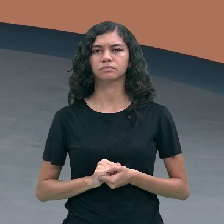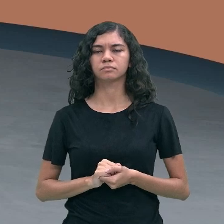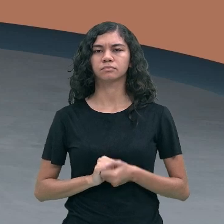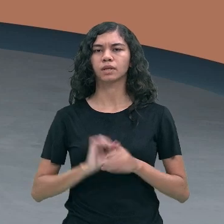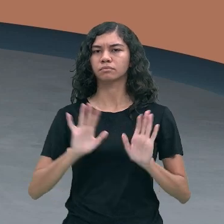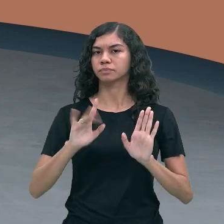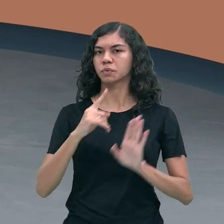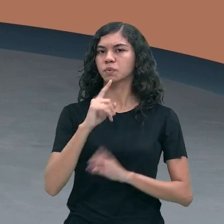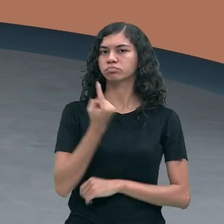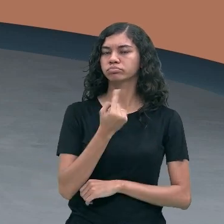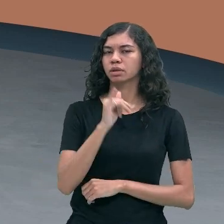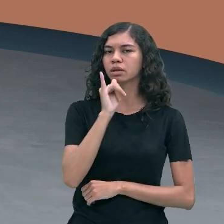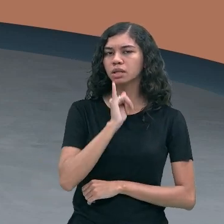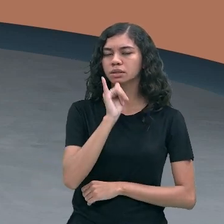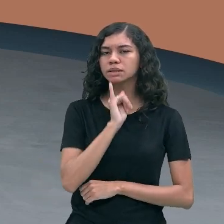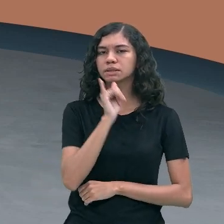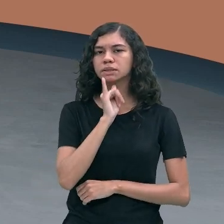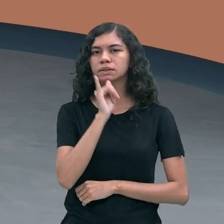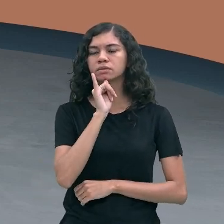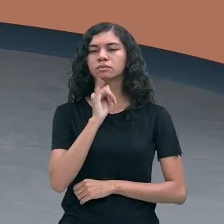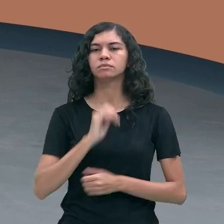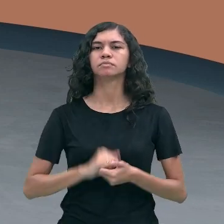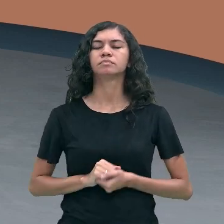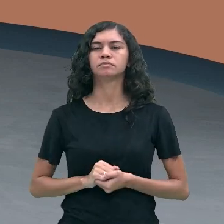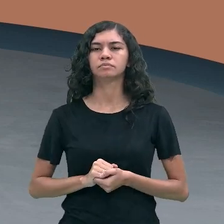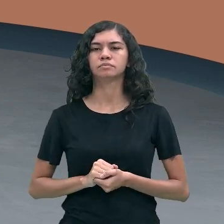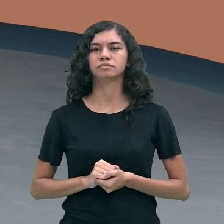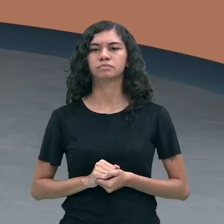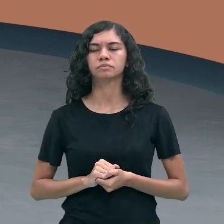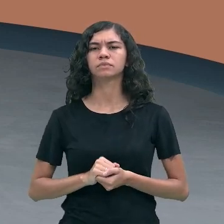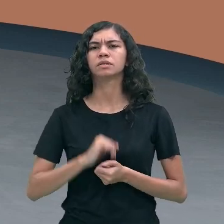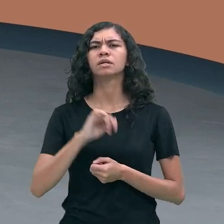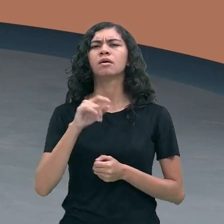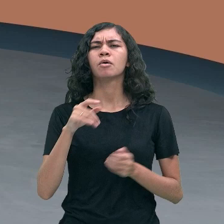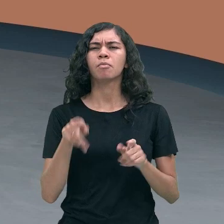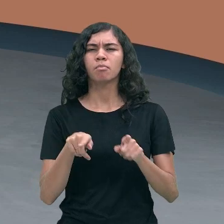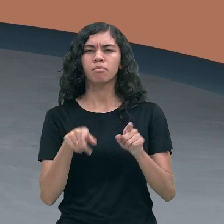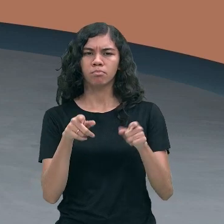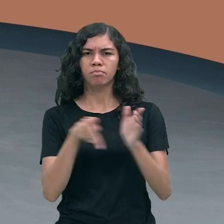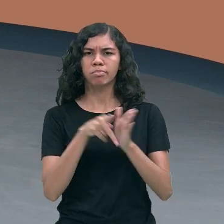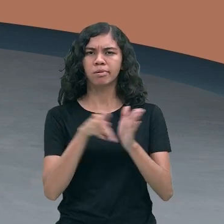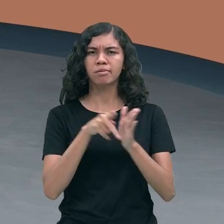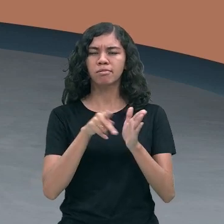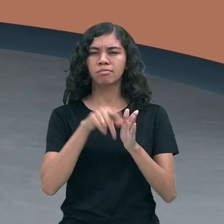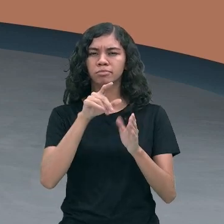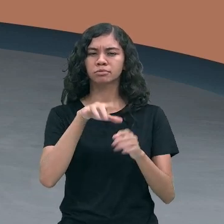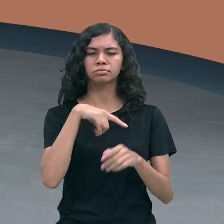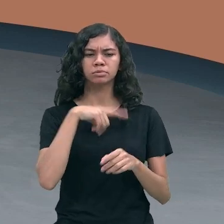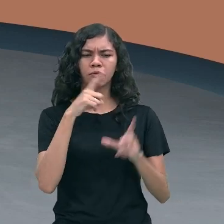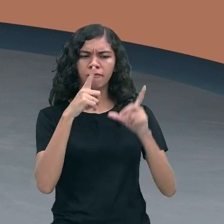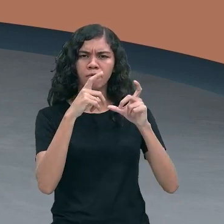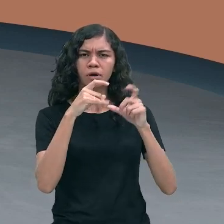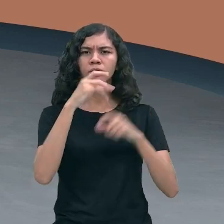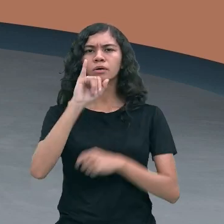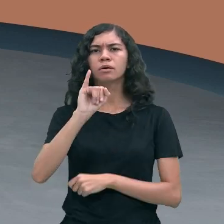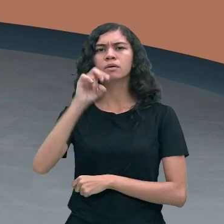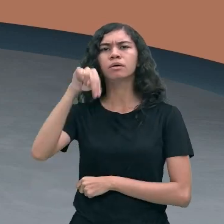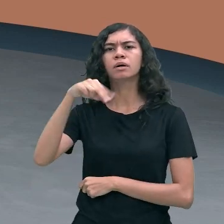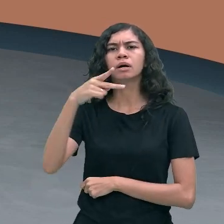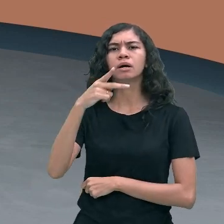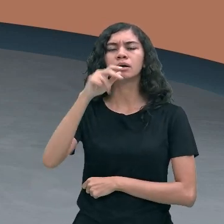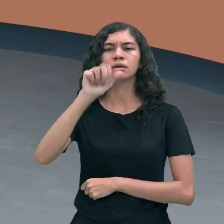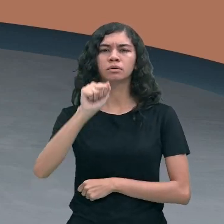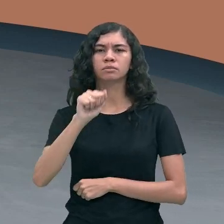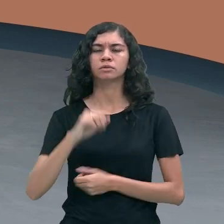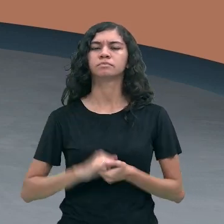exemplo que está lá no INPA, no Instituto de Pesquisa da Amazônia. Ela tem 2,5 metros de